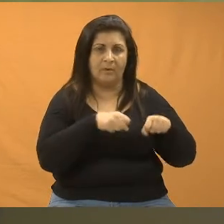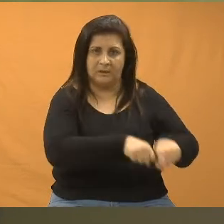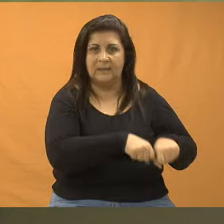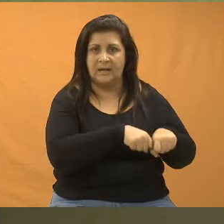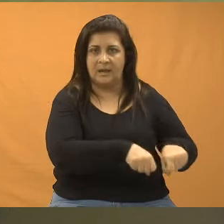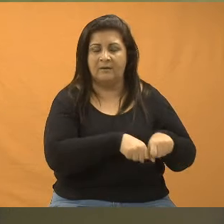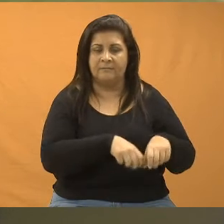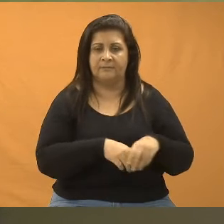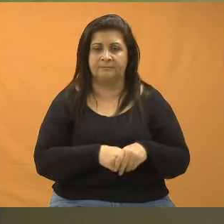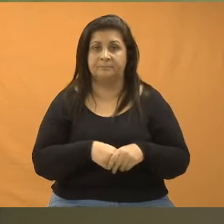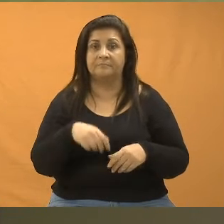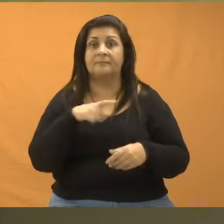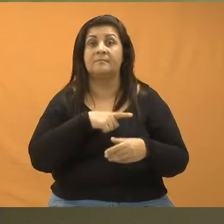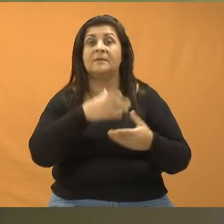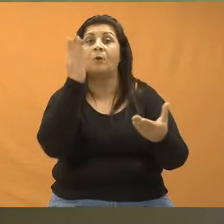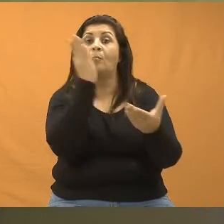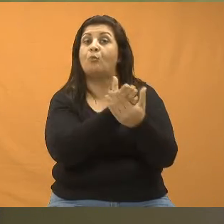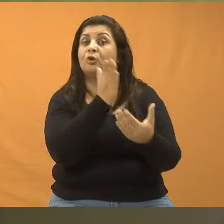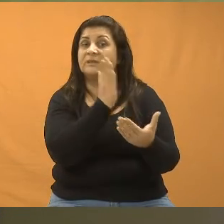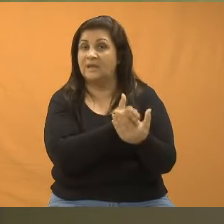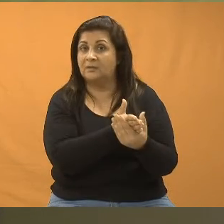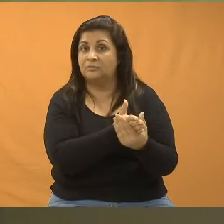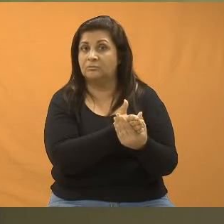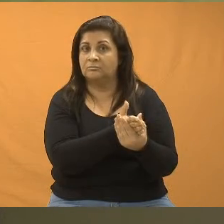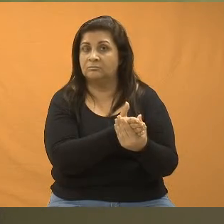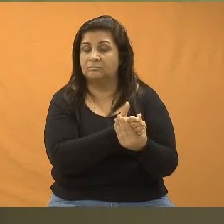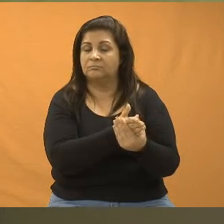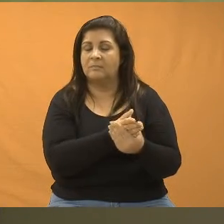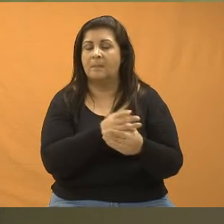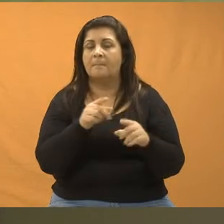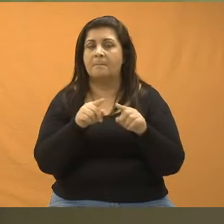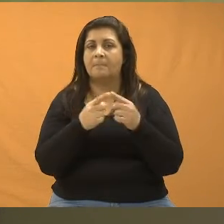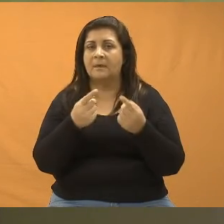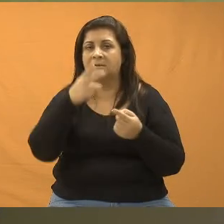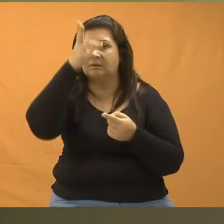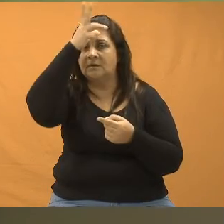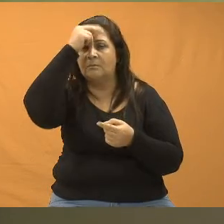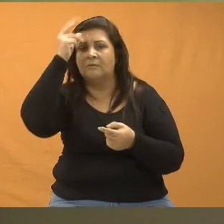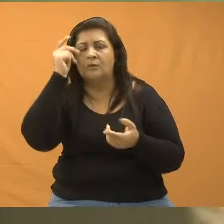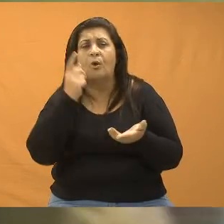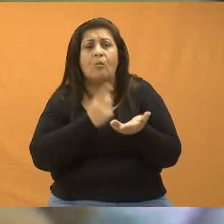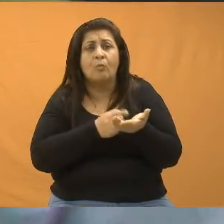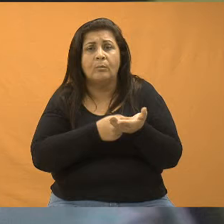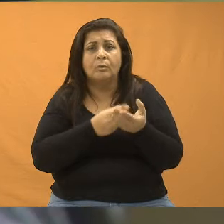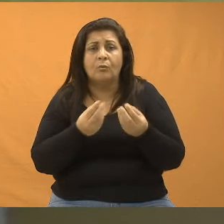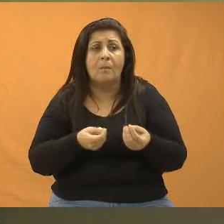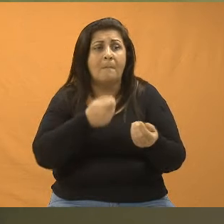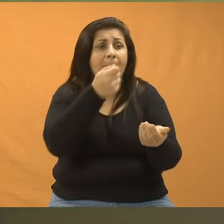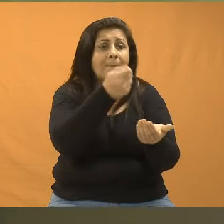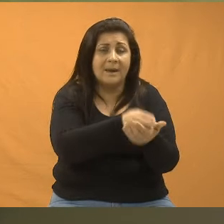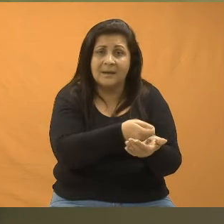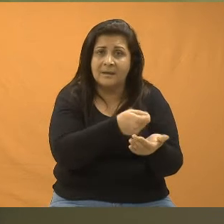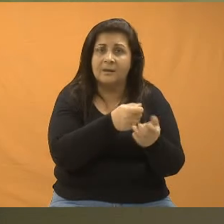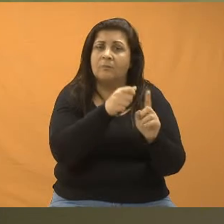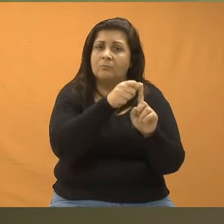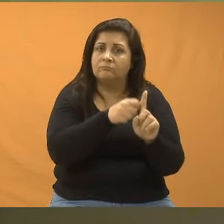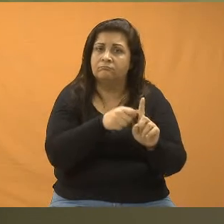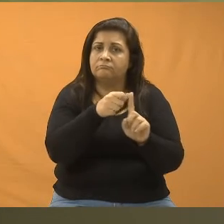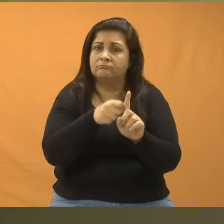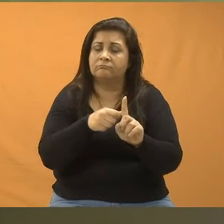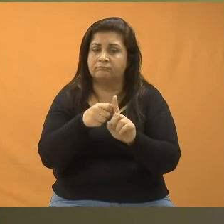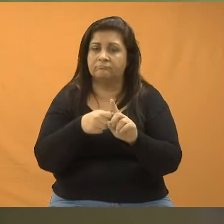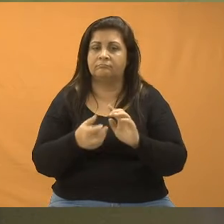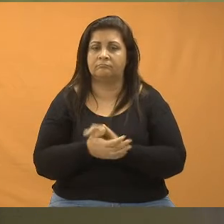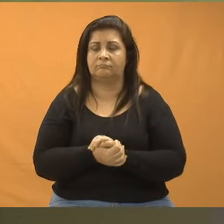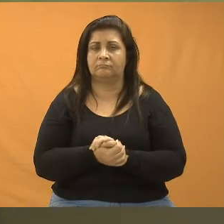que estão com ações movidas na justiça e que a prefeitura já tem negociado diretamente com os fornecedores uma